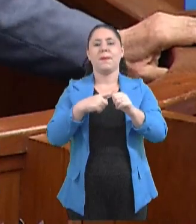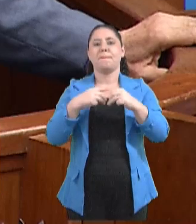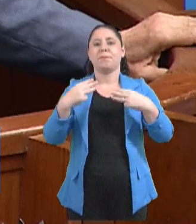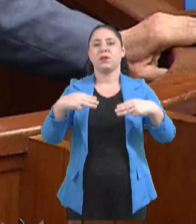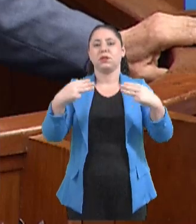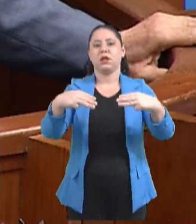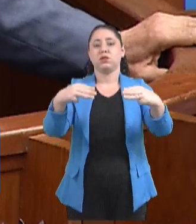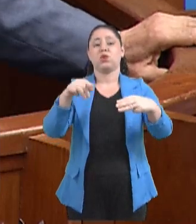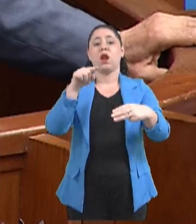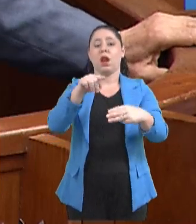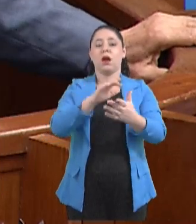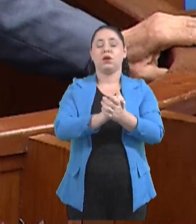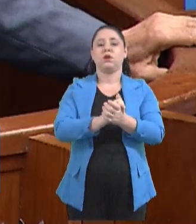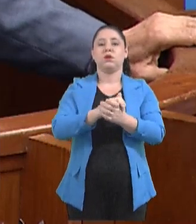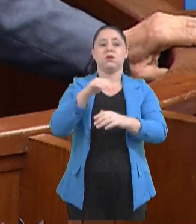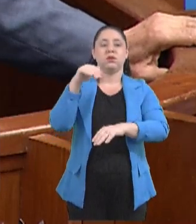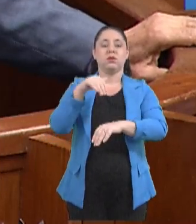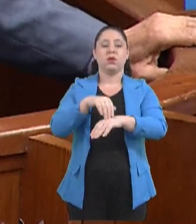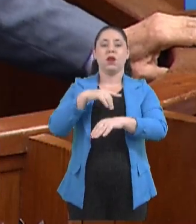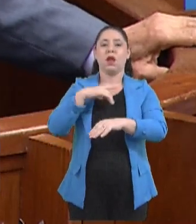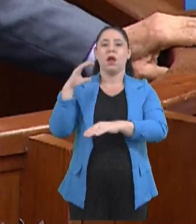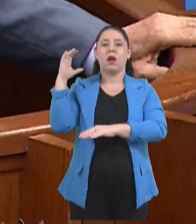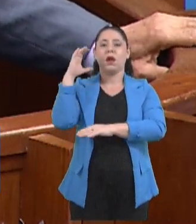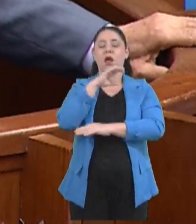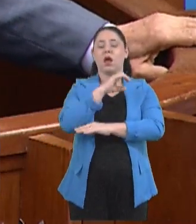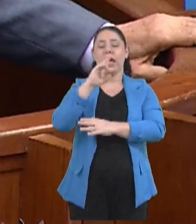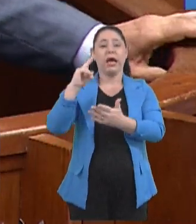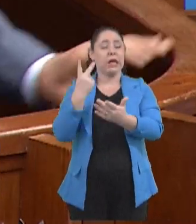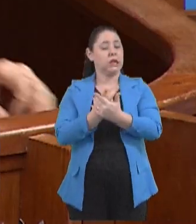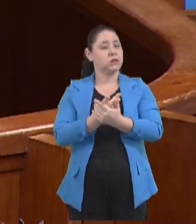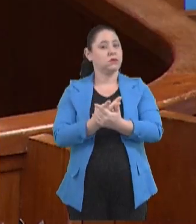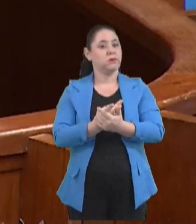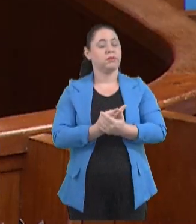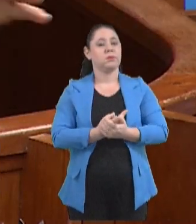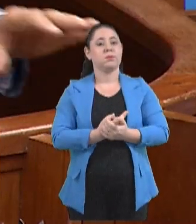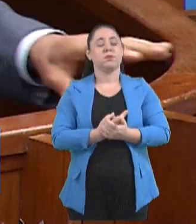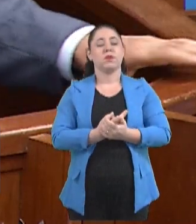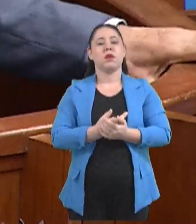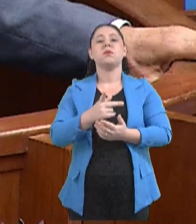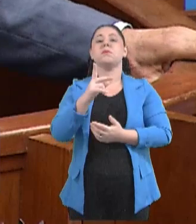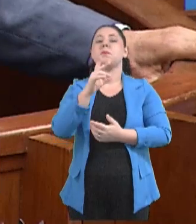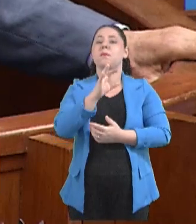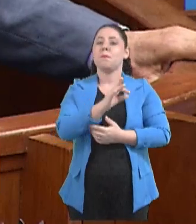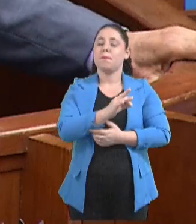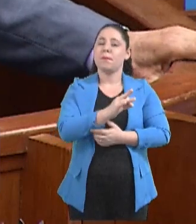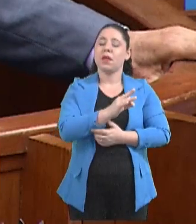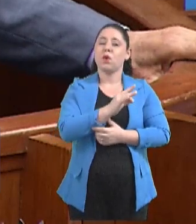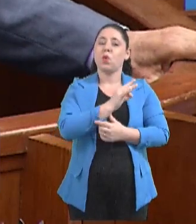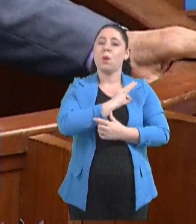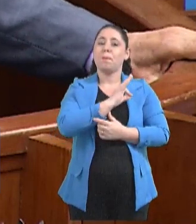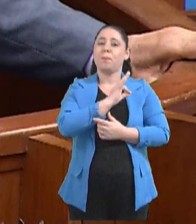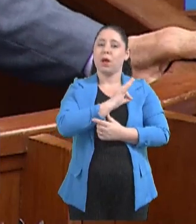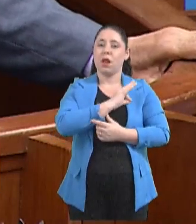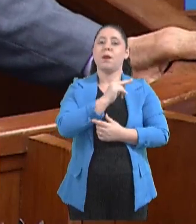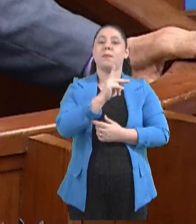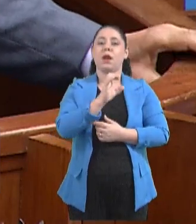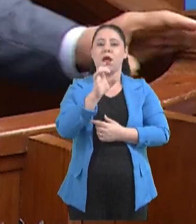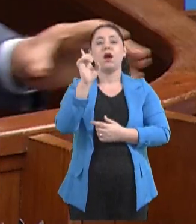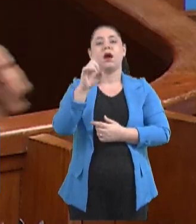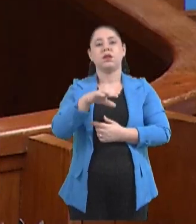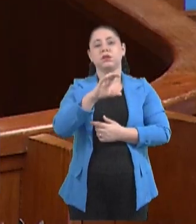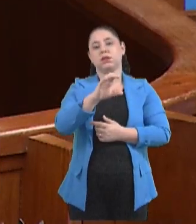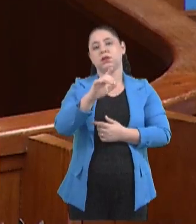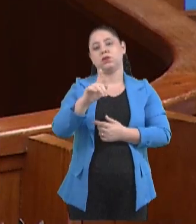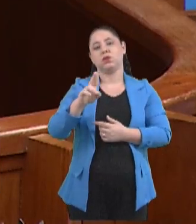ministro. Então, isso aí é um absurdo, mas eu parabenizo a Polícia Federal, parabenizo o CGU,